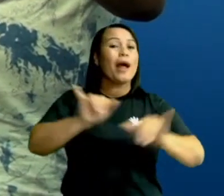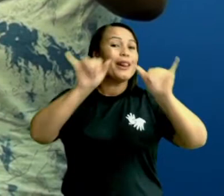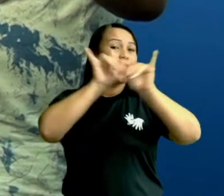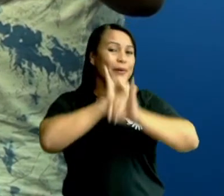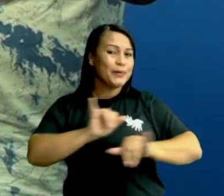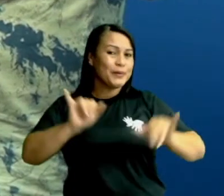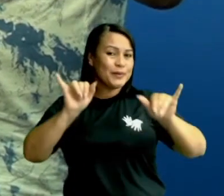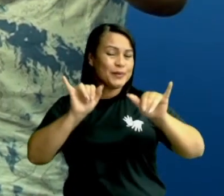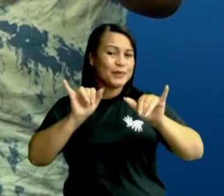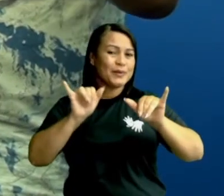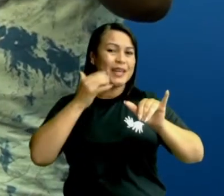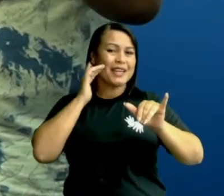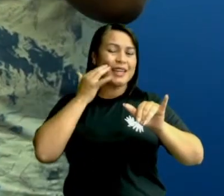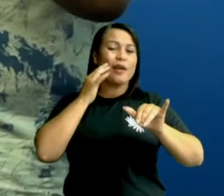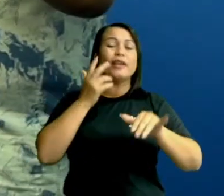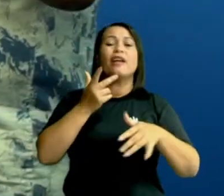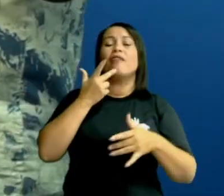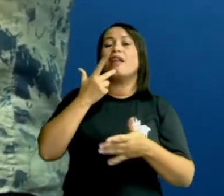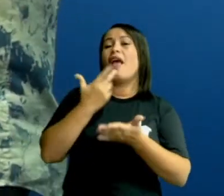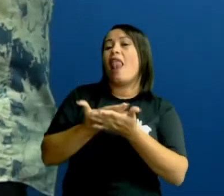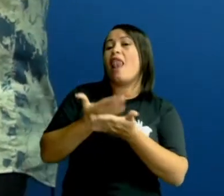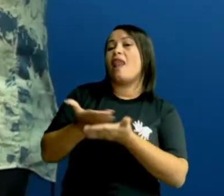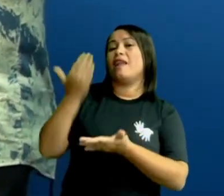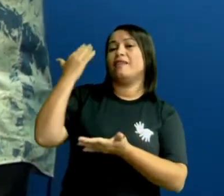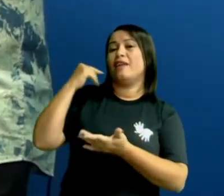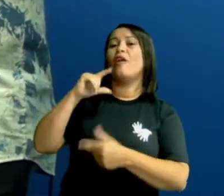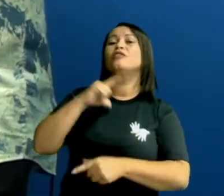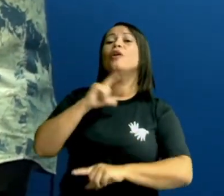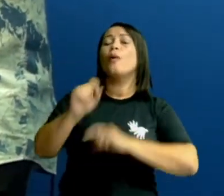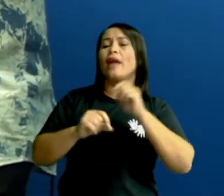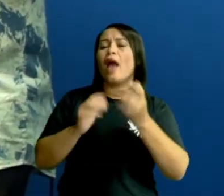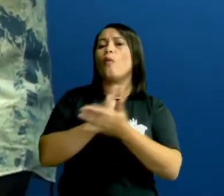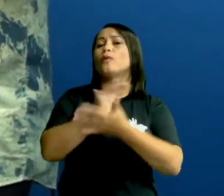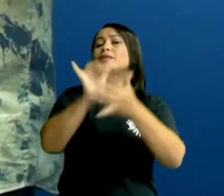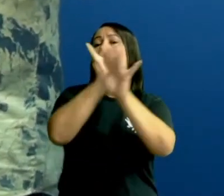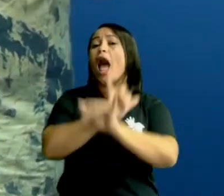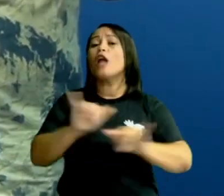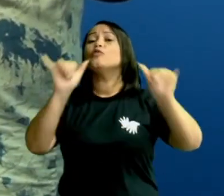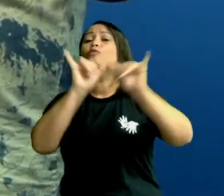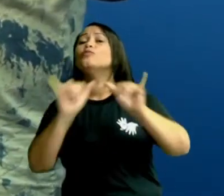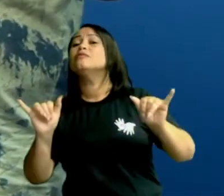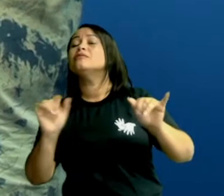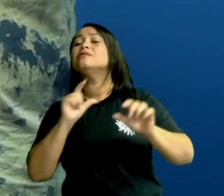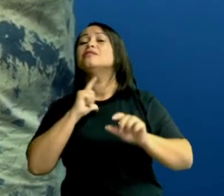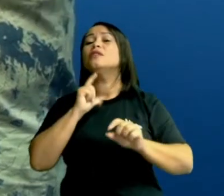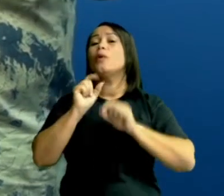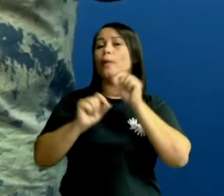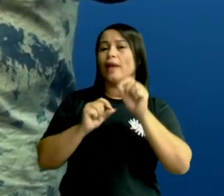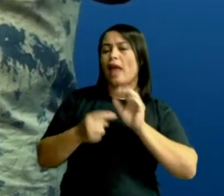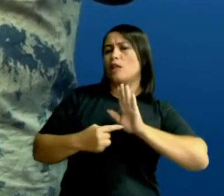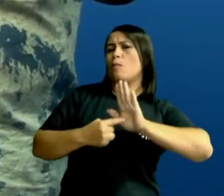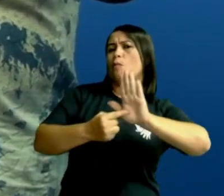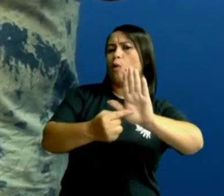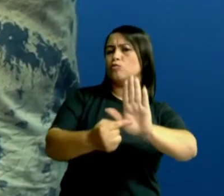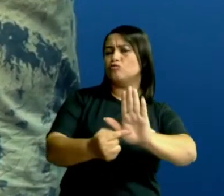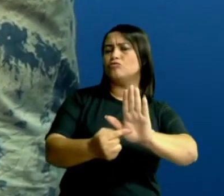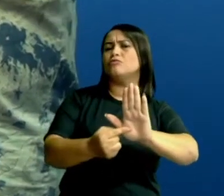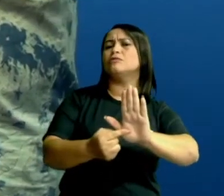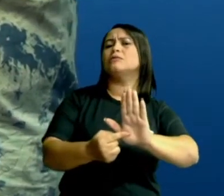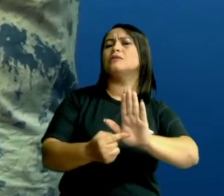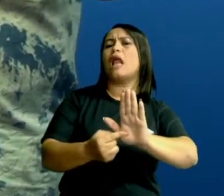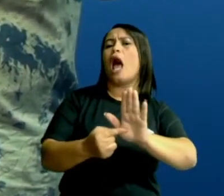publicitário. Em aulas anteriores, nós vimos que os anúncios publicitários têm a finalidade de quê? De divulgar um produto,